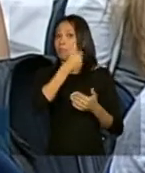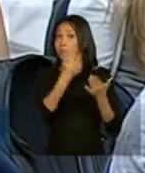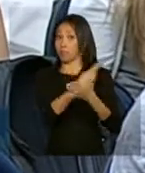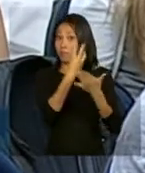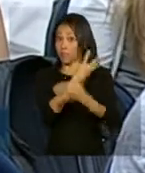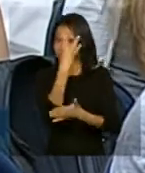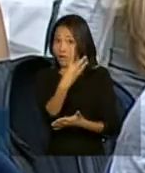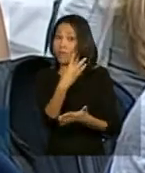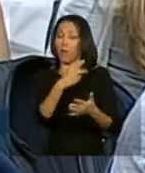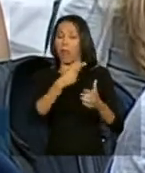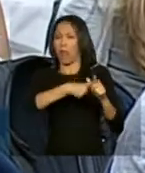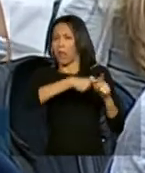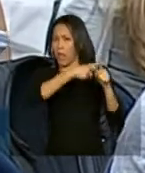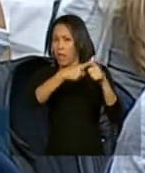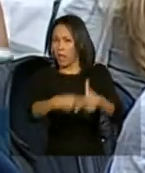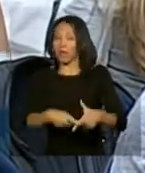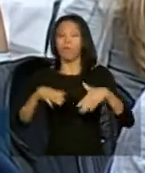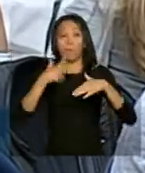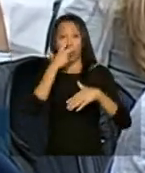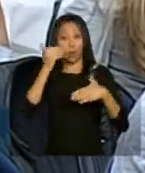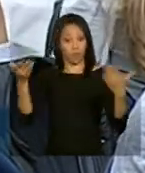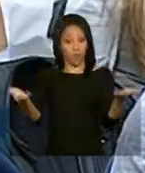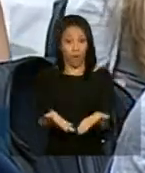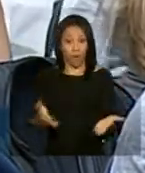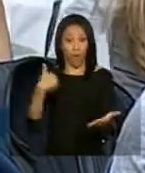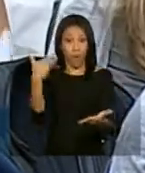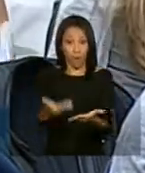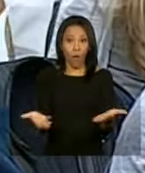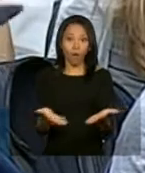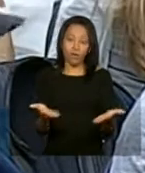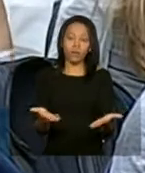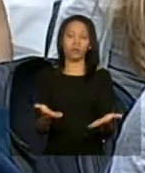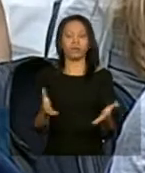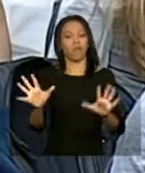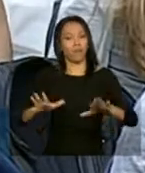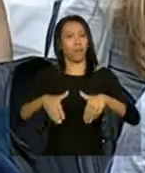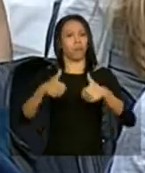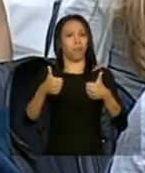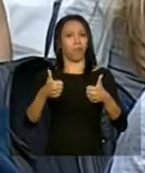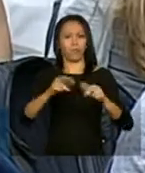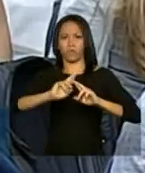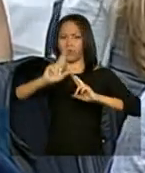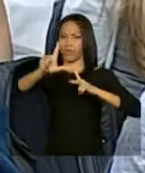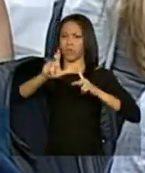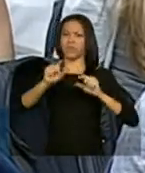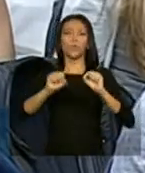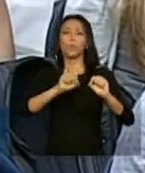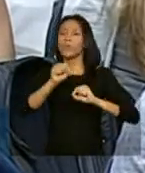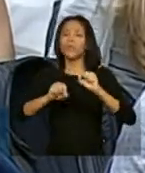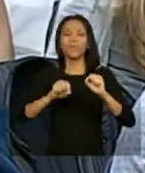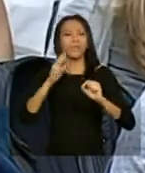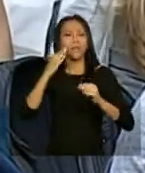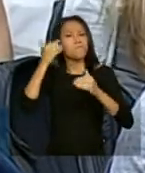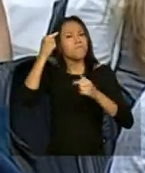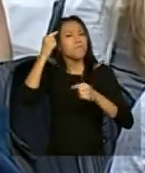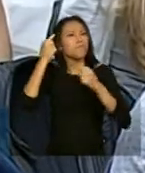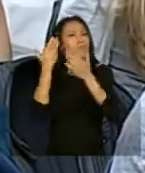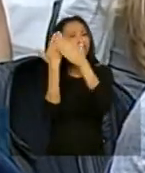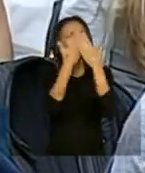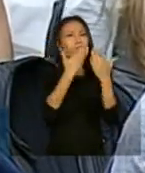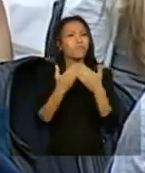com tantos problemas, parece que agora a situação é outra. E o que dá para pensar daqui para